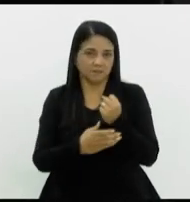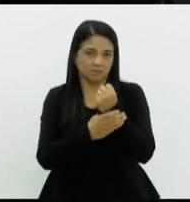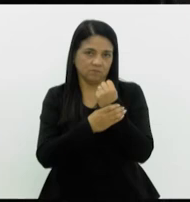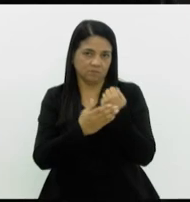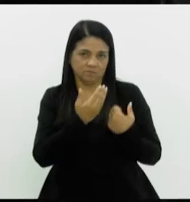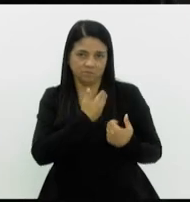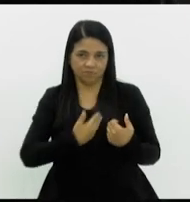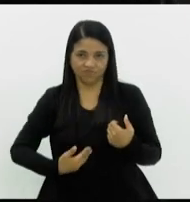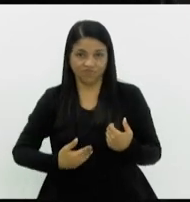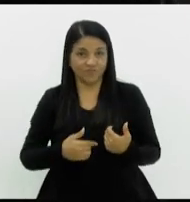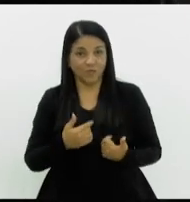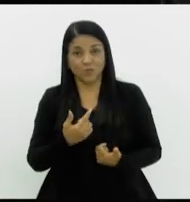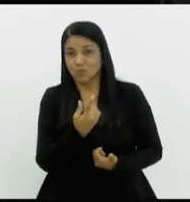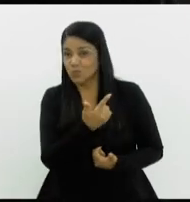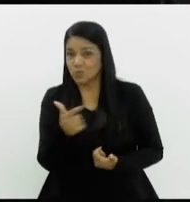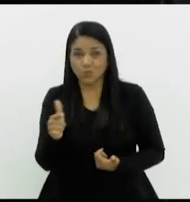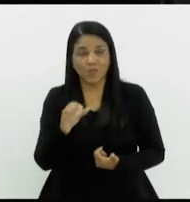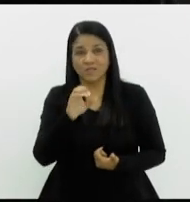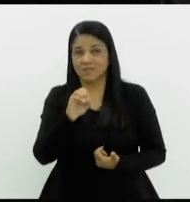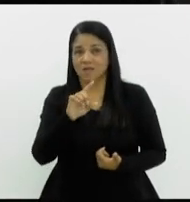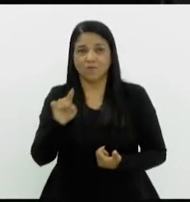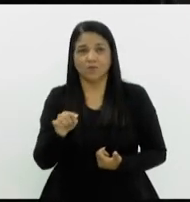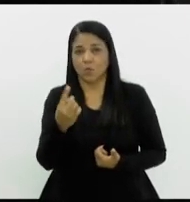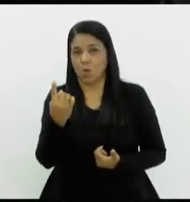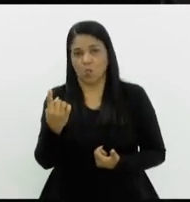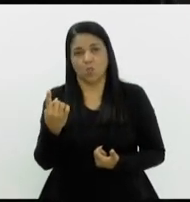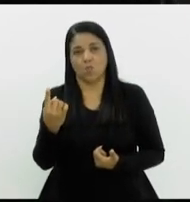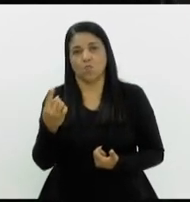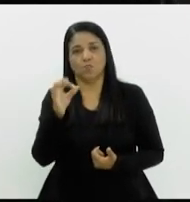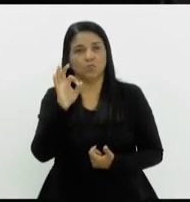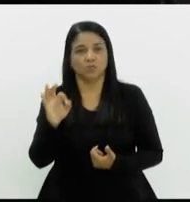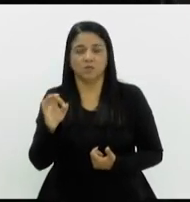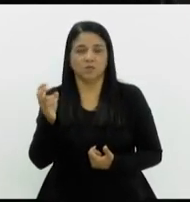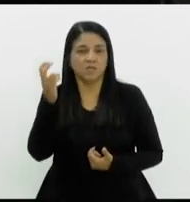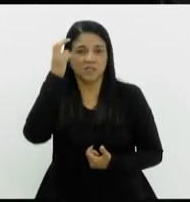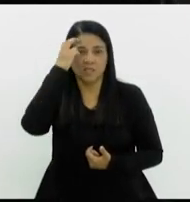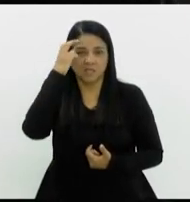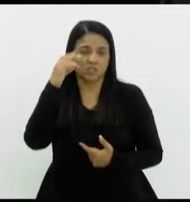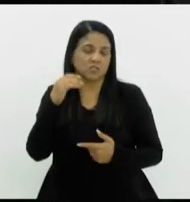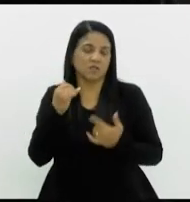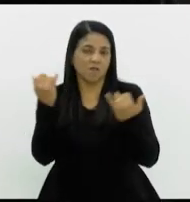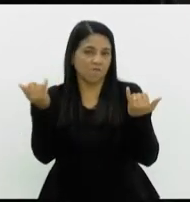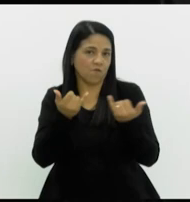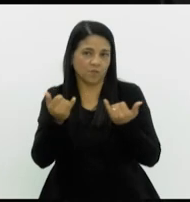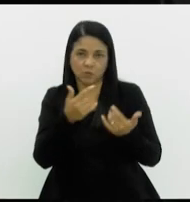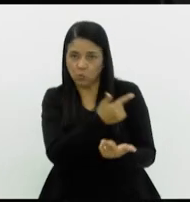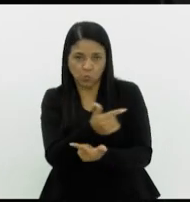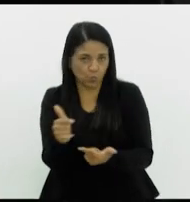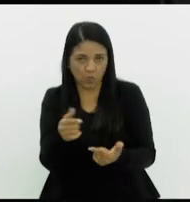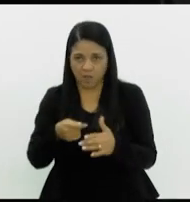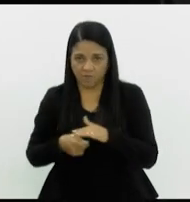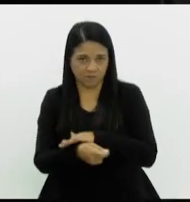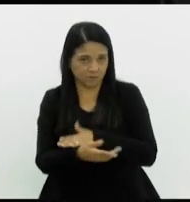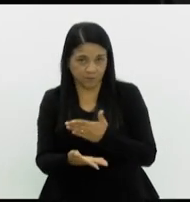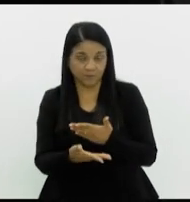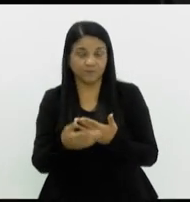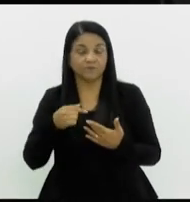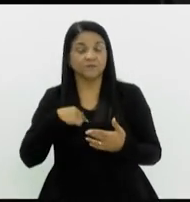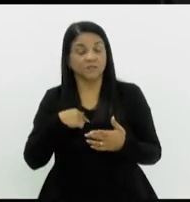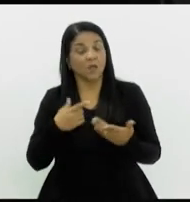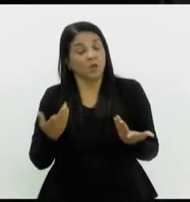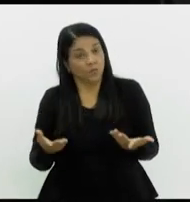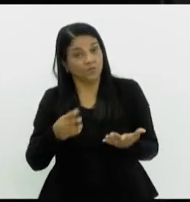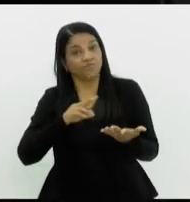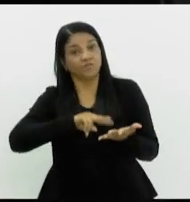tem 0,1% desse investimento em inteligência e informação. Ou seja, a gente investe no Estado